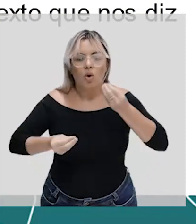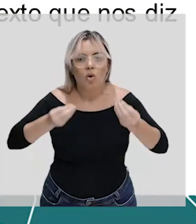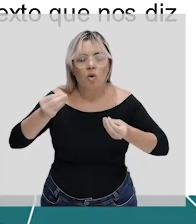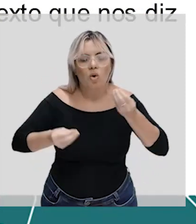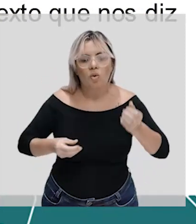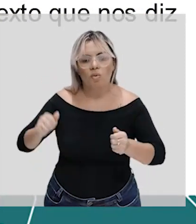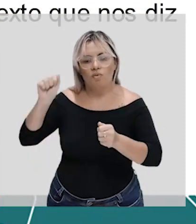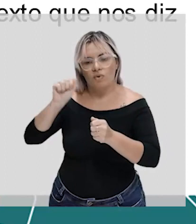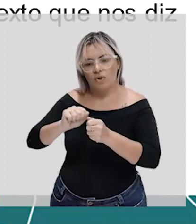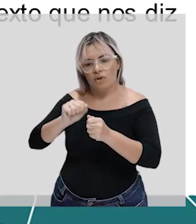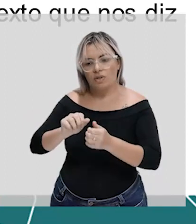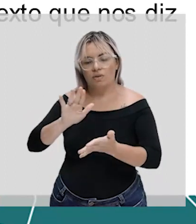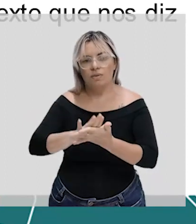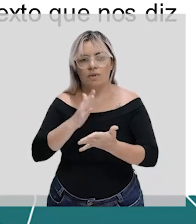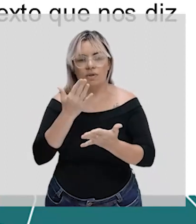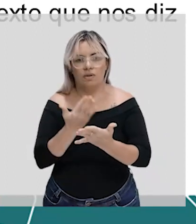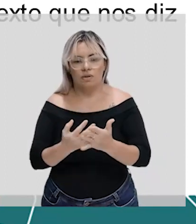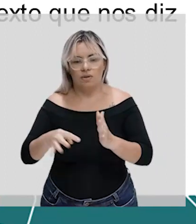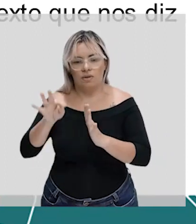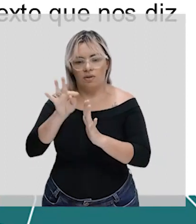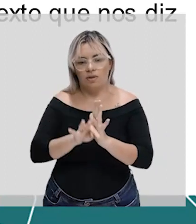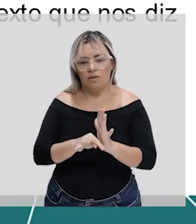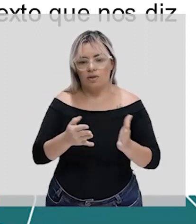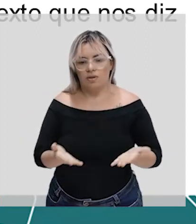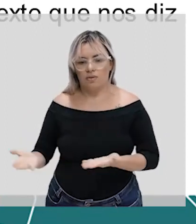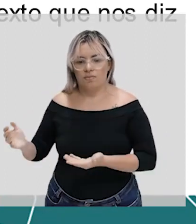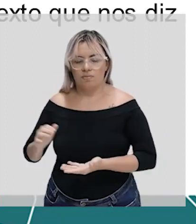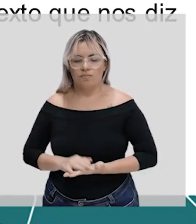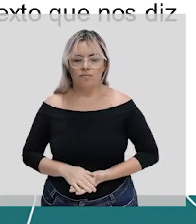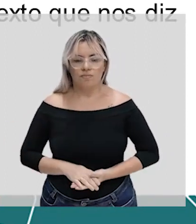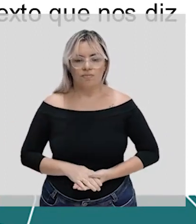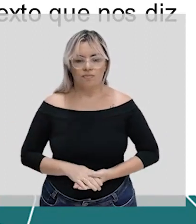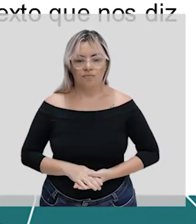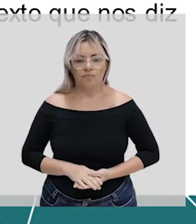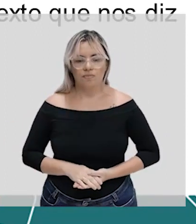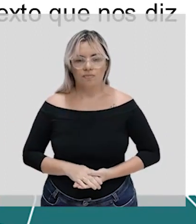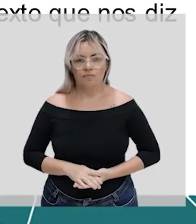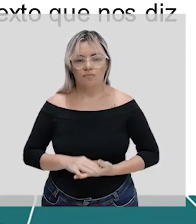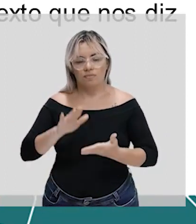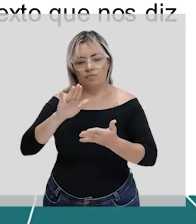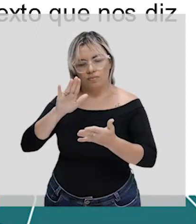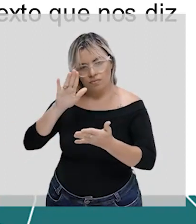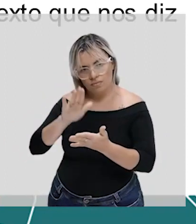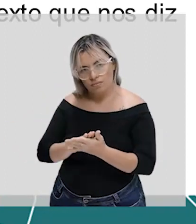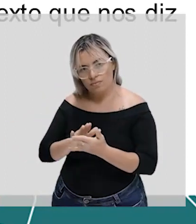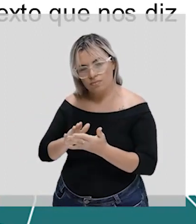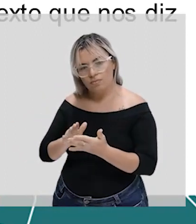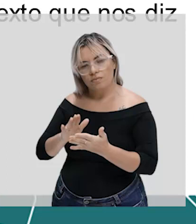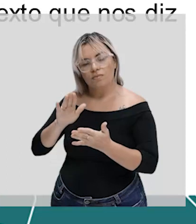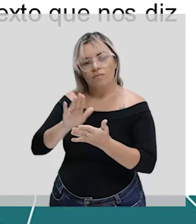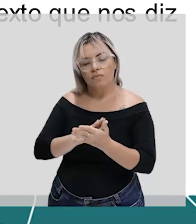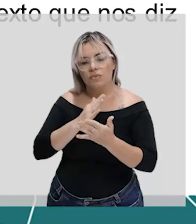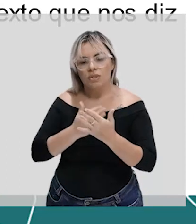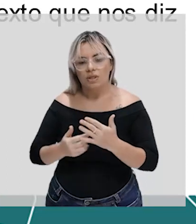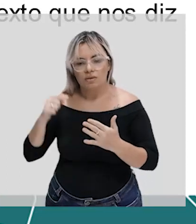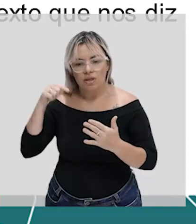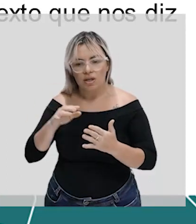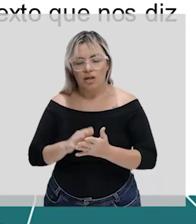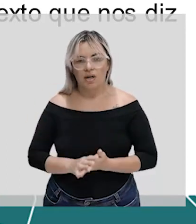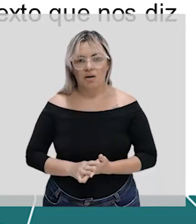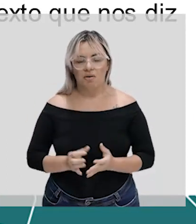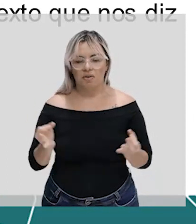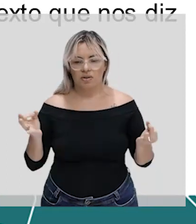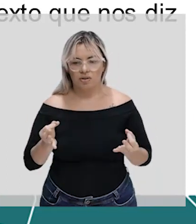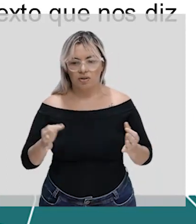interpretação textual? Bem, para interpretar eficazmente um texto, é preciso considerar